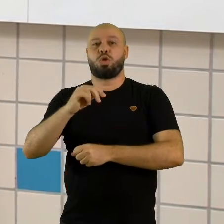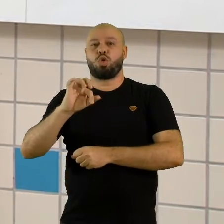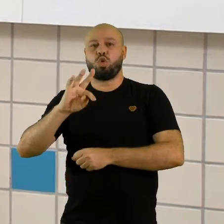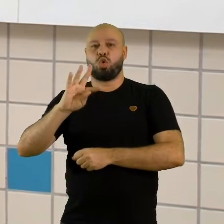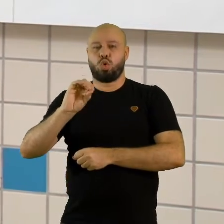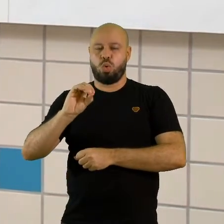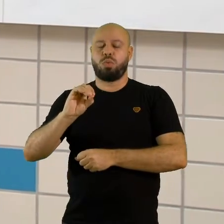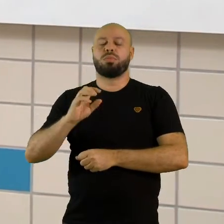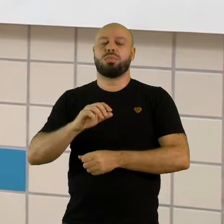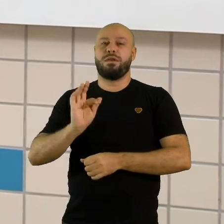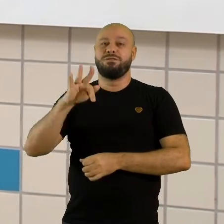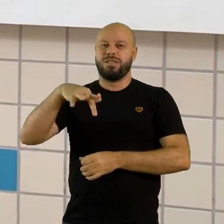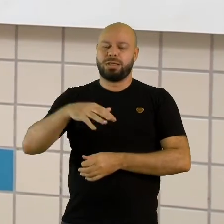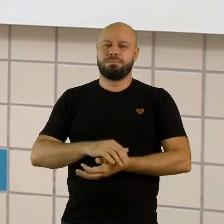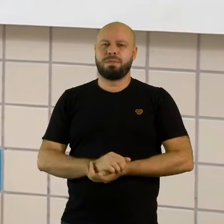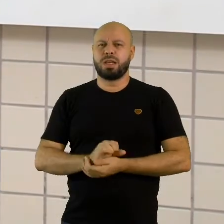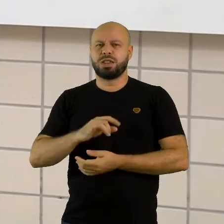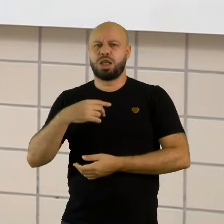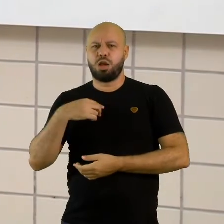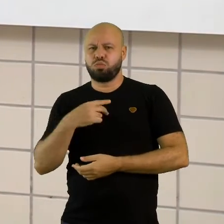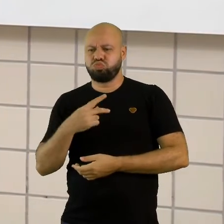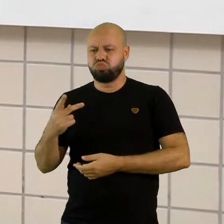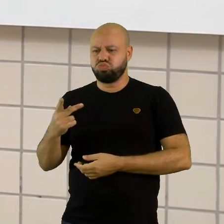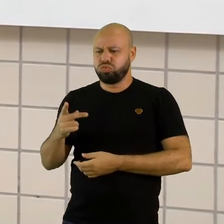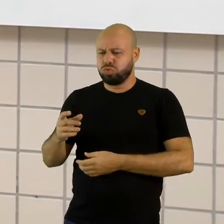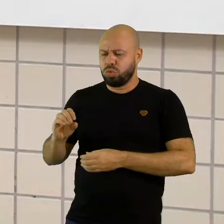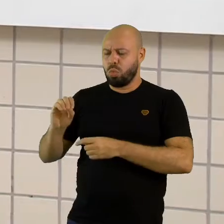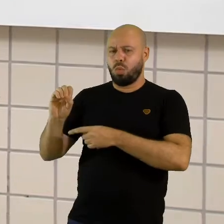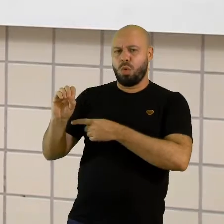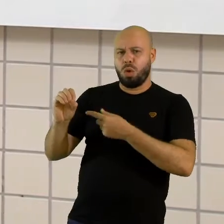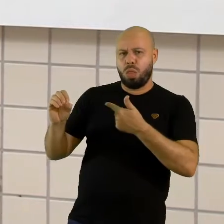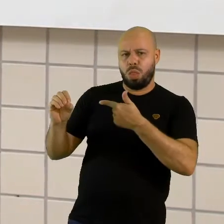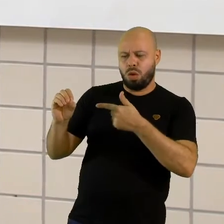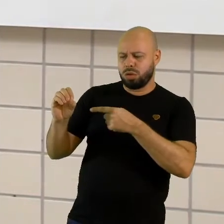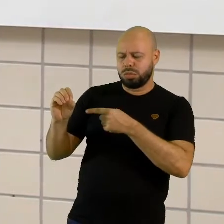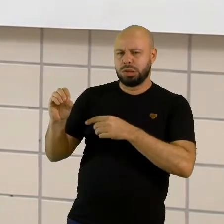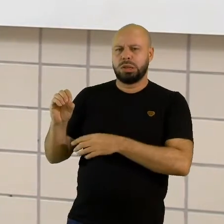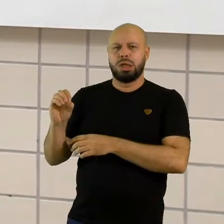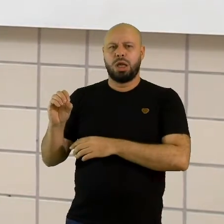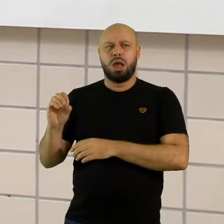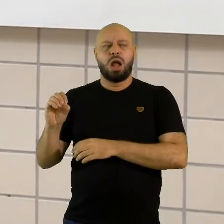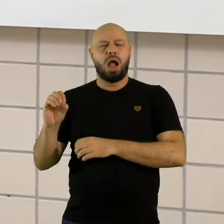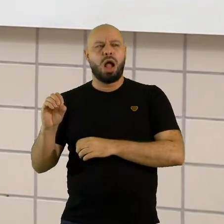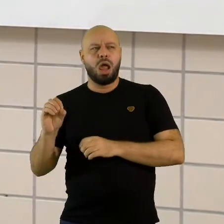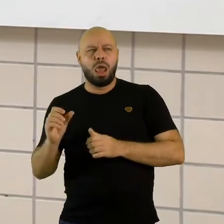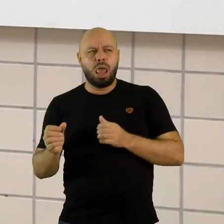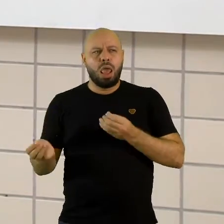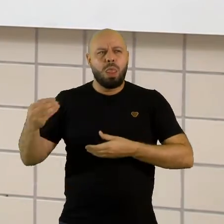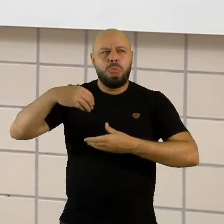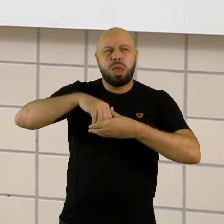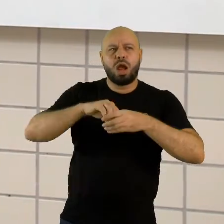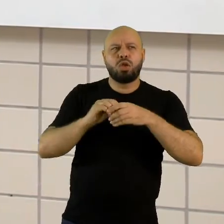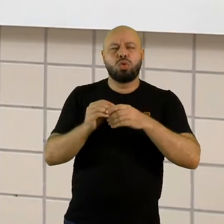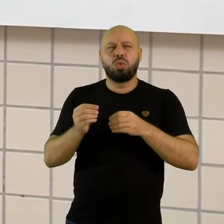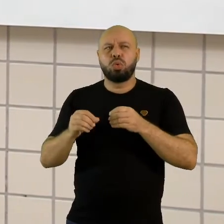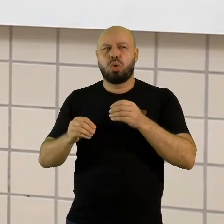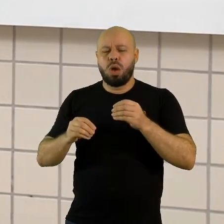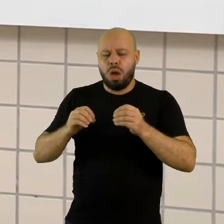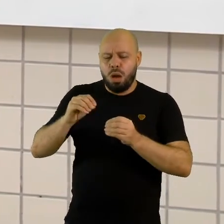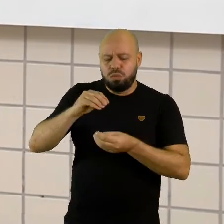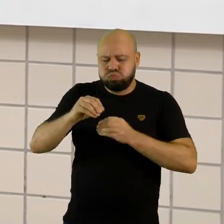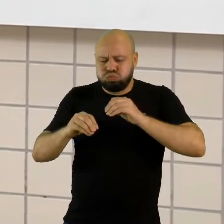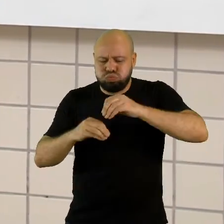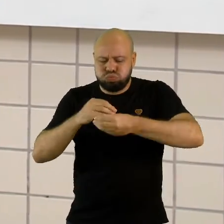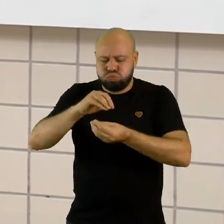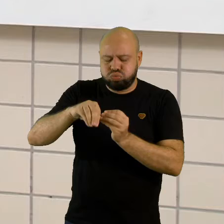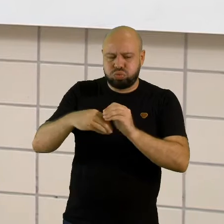ela me diz que eu tenho 2 moléculas de oxigênio durante os meus reagentes, eu vou ter que ter essas mesmas 2 moléculas, o meu